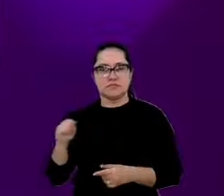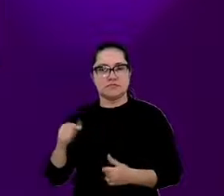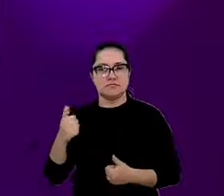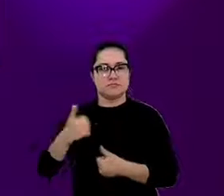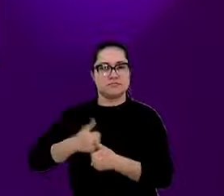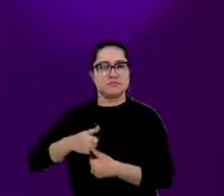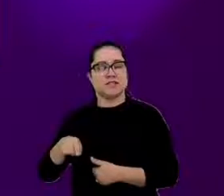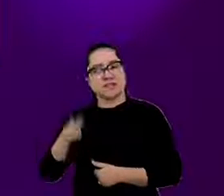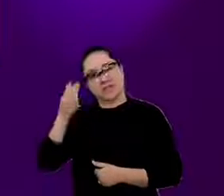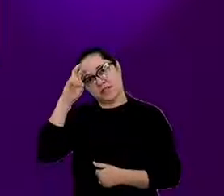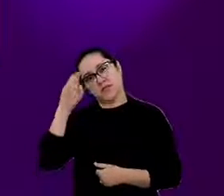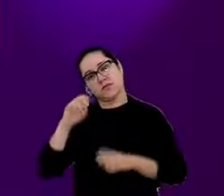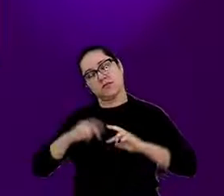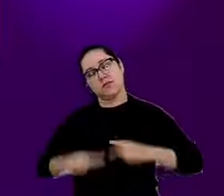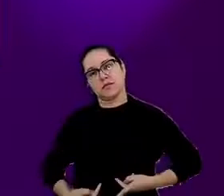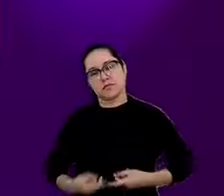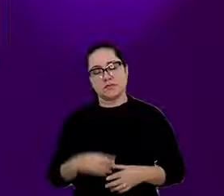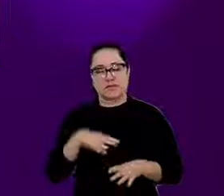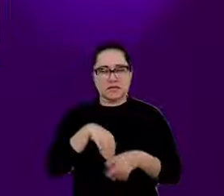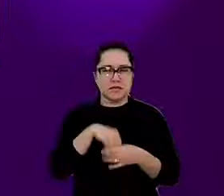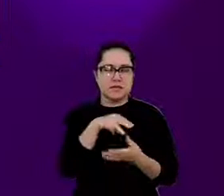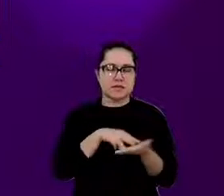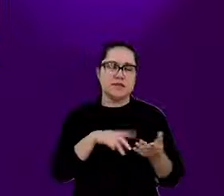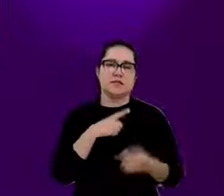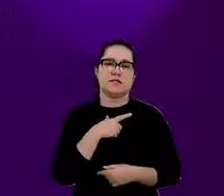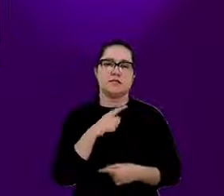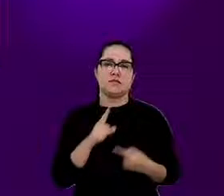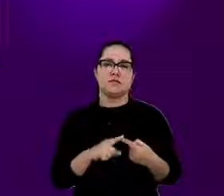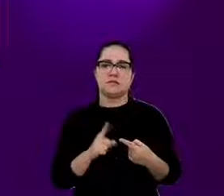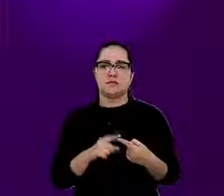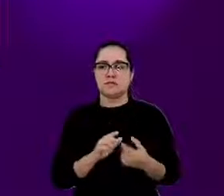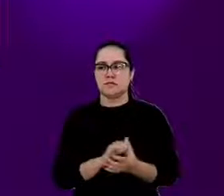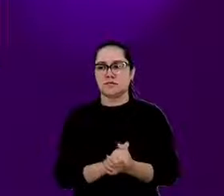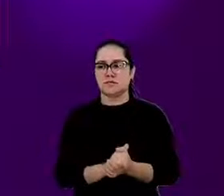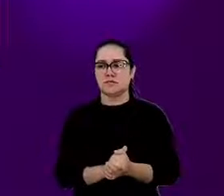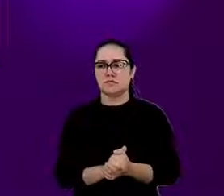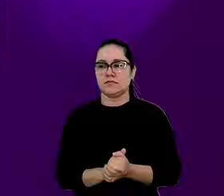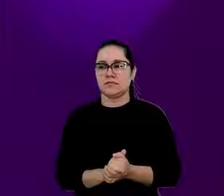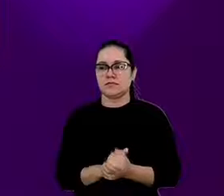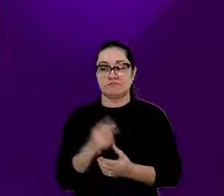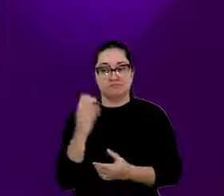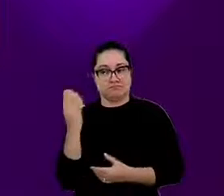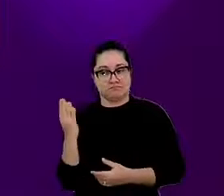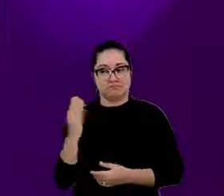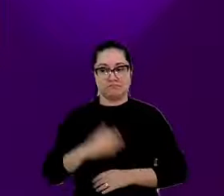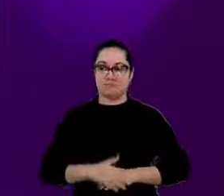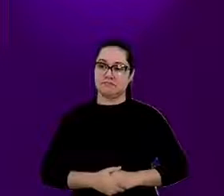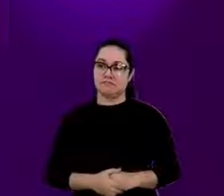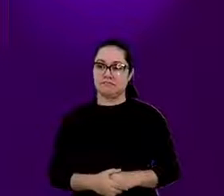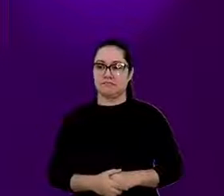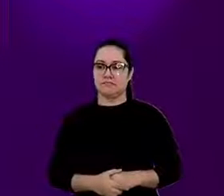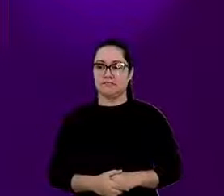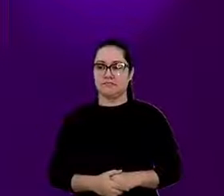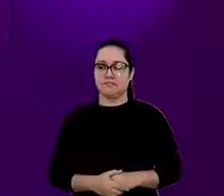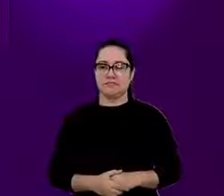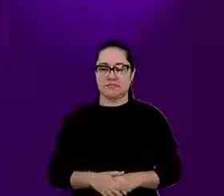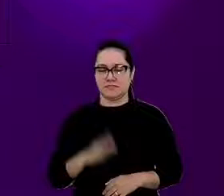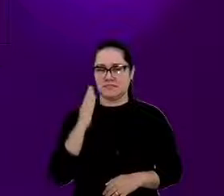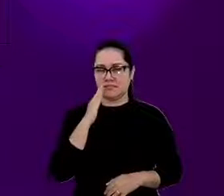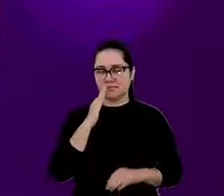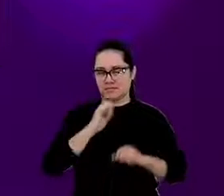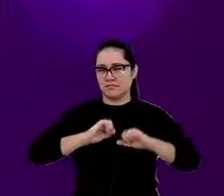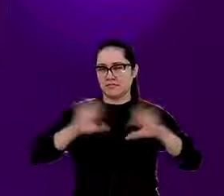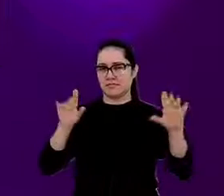Dentro desses métodos, a gente destaca aqui Cognitive Computing, Deep Learning e Machine Learning. Para tentar ficar mais claro